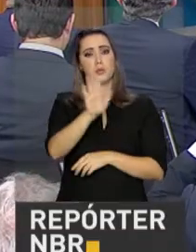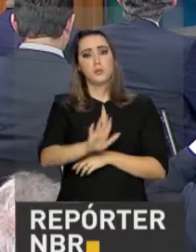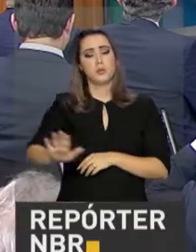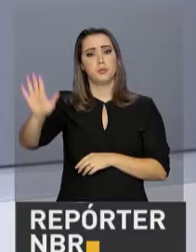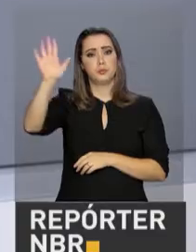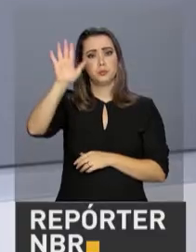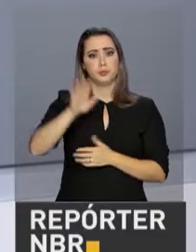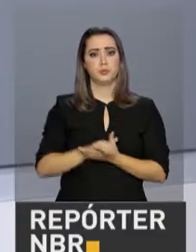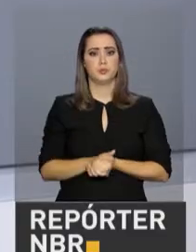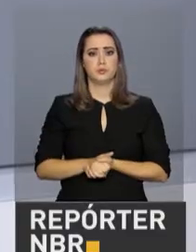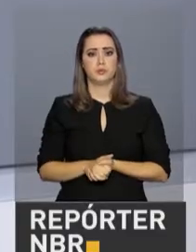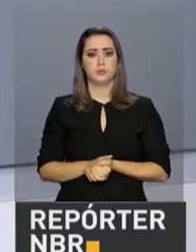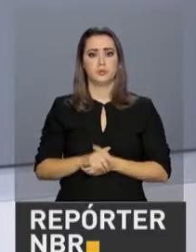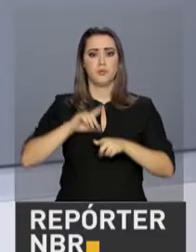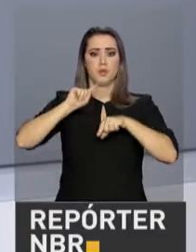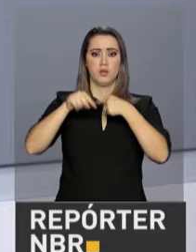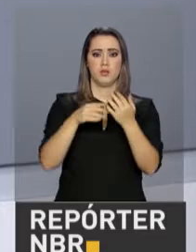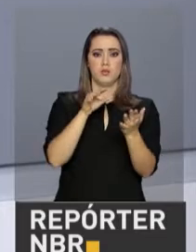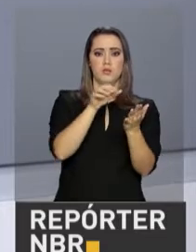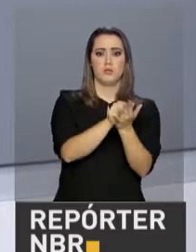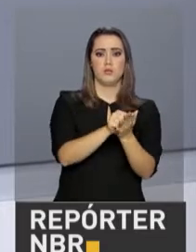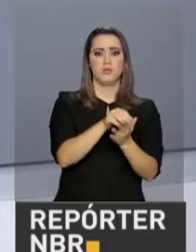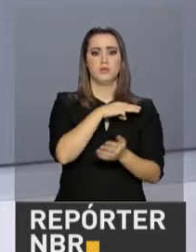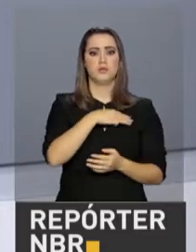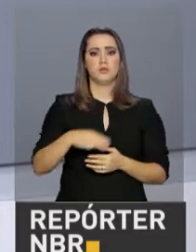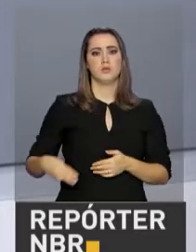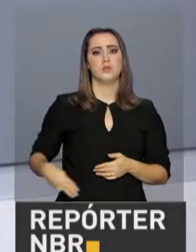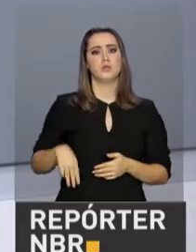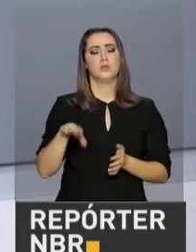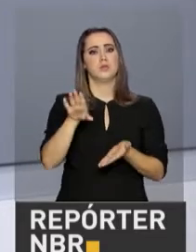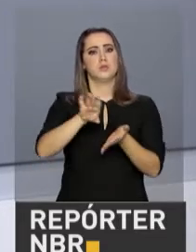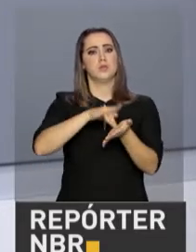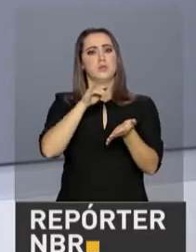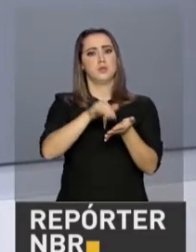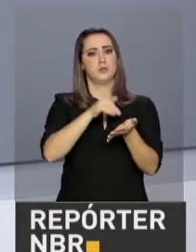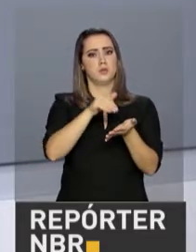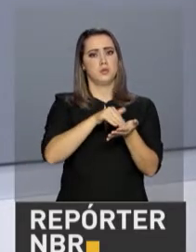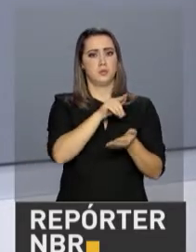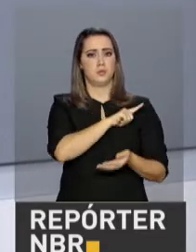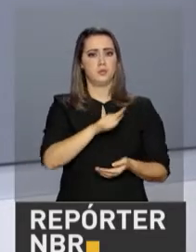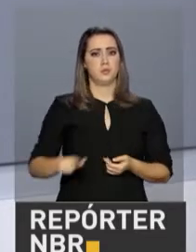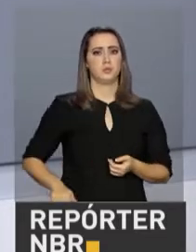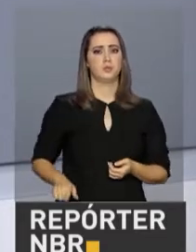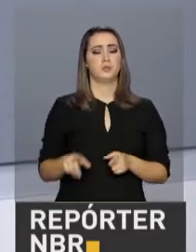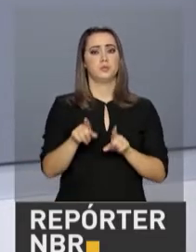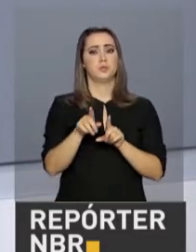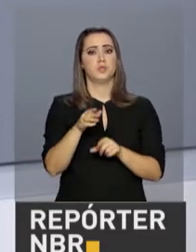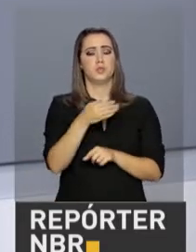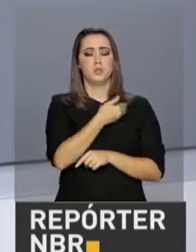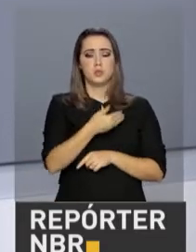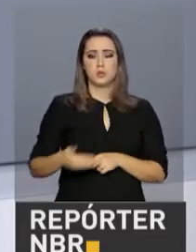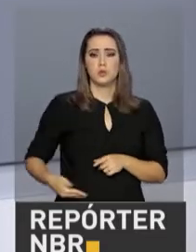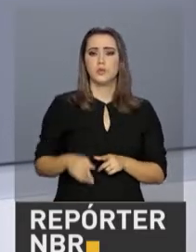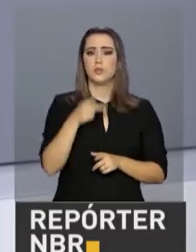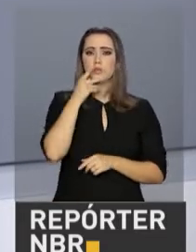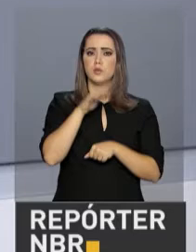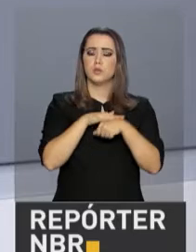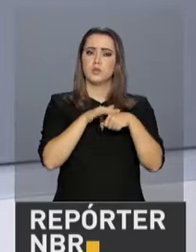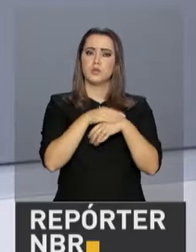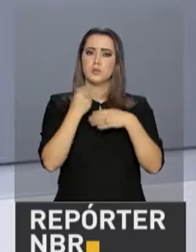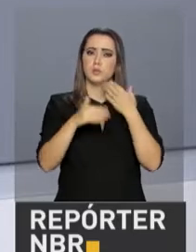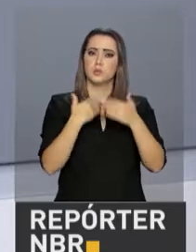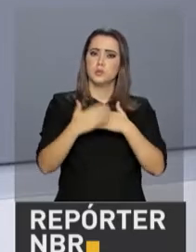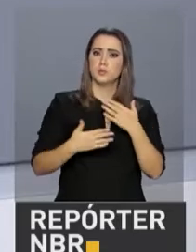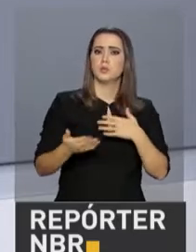país. Depois de tomar posse como ministro da Secretaria de Governo da Presidência, Carlos Marum conversou sobre o andamento